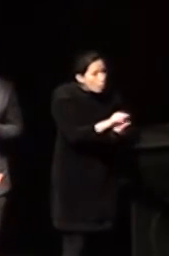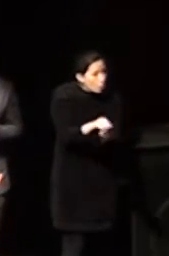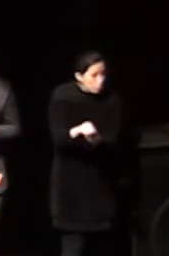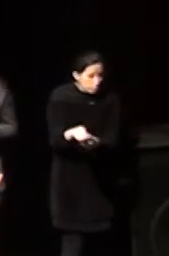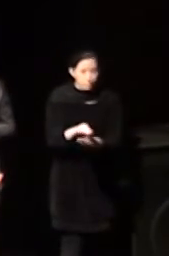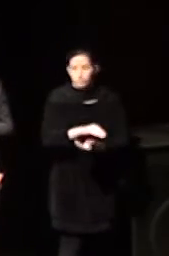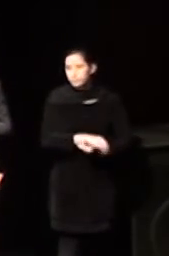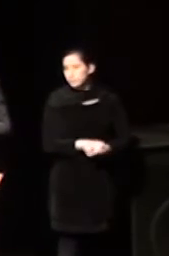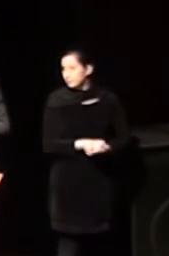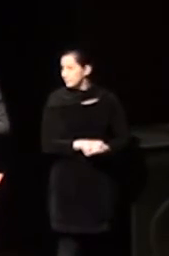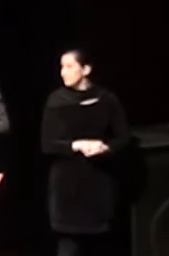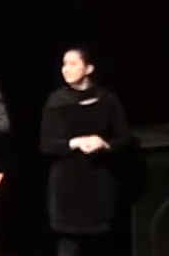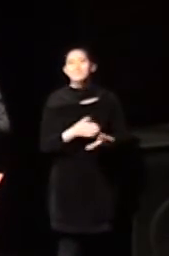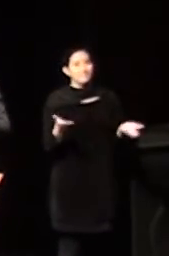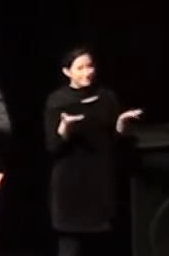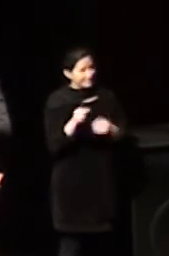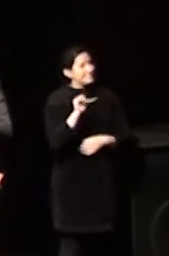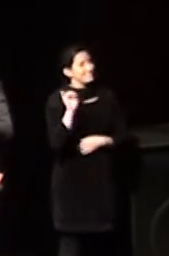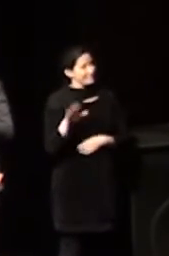sim.